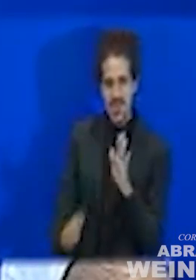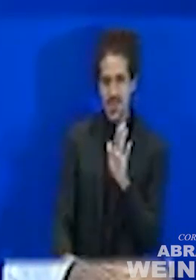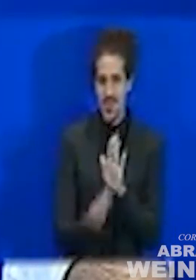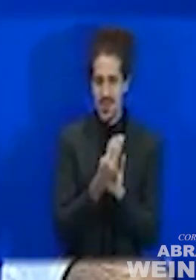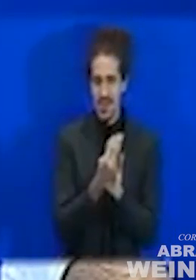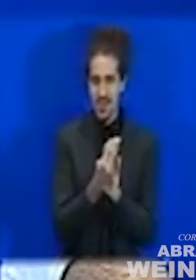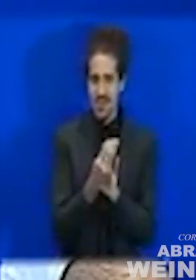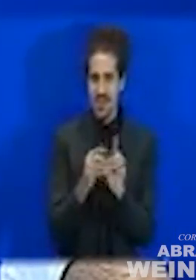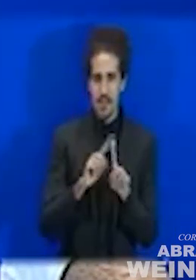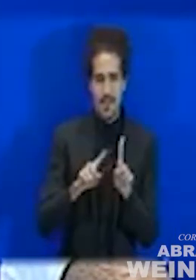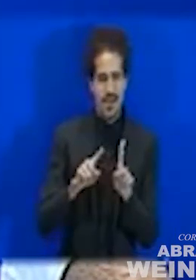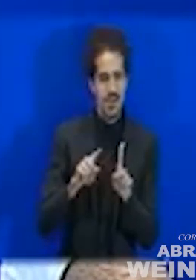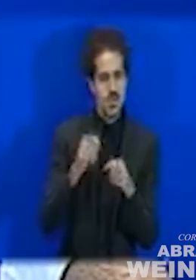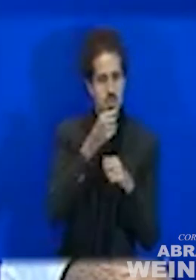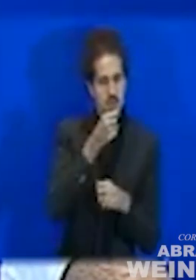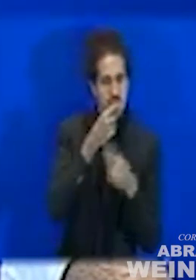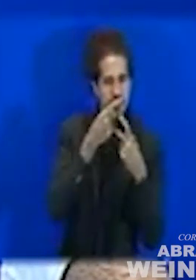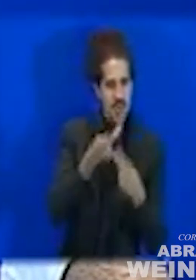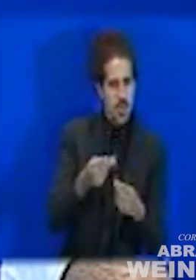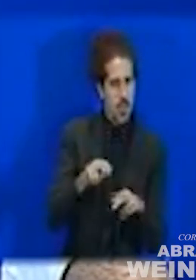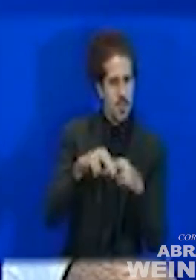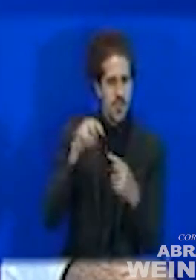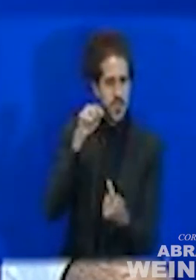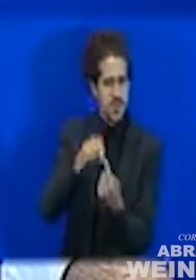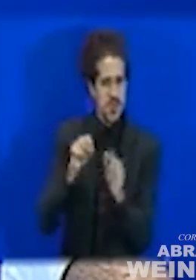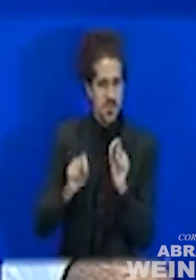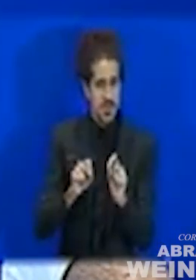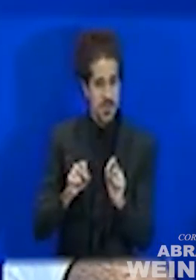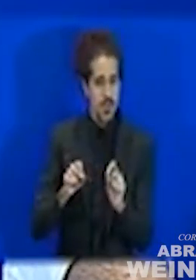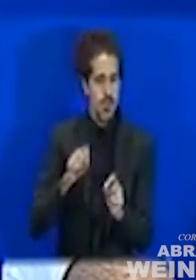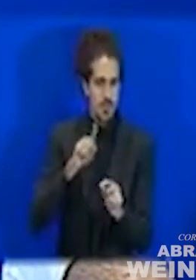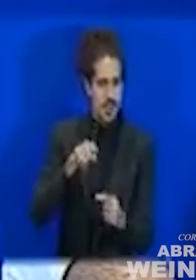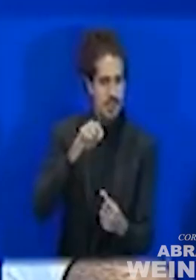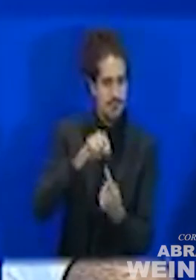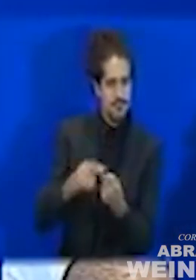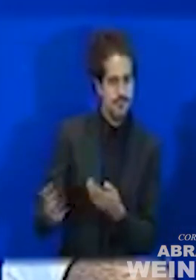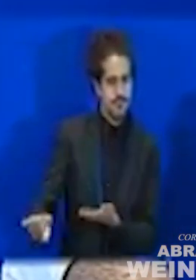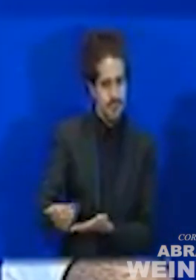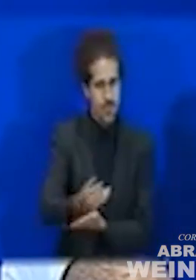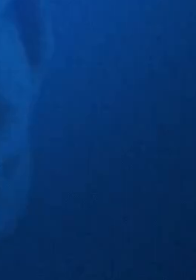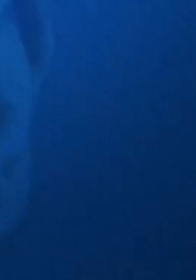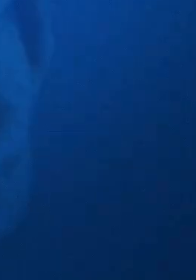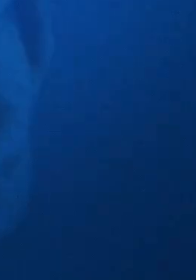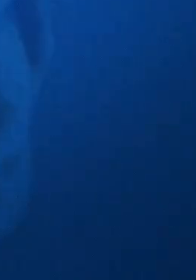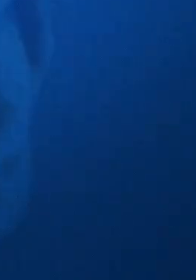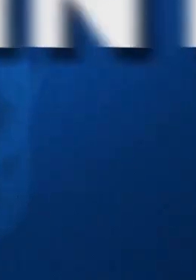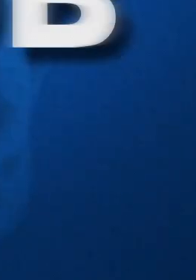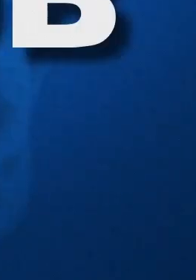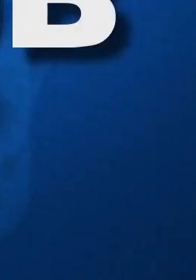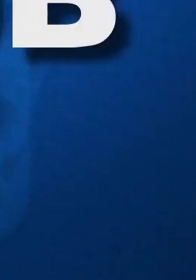quê? O objetivo é medir o conhecimento e selecionar as pessoas mais capacitadas.